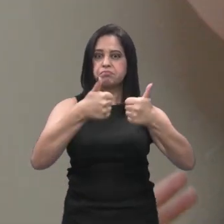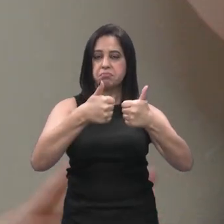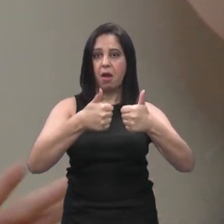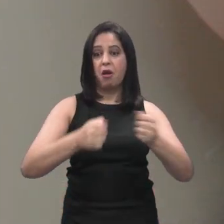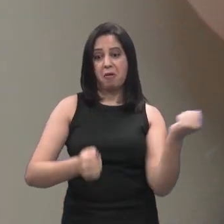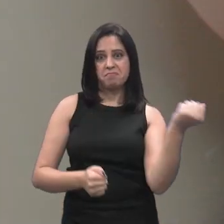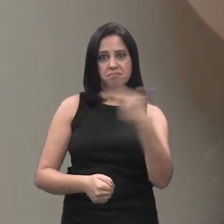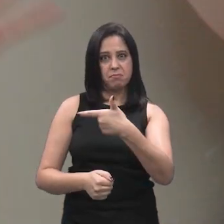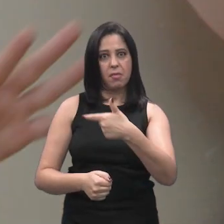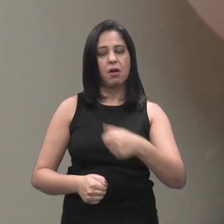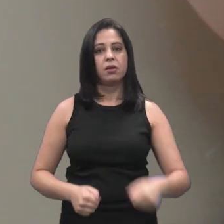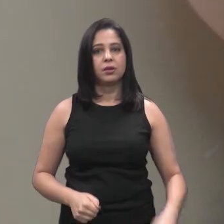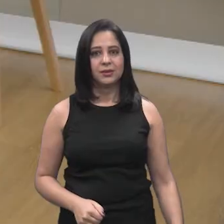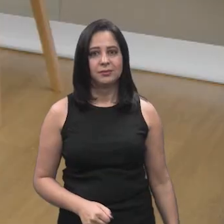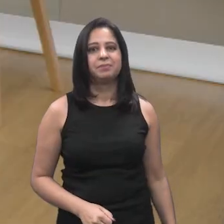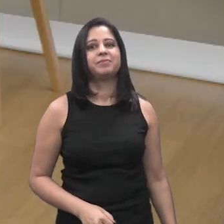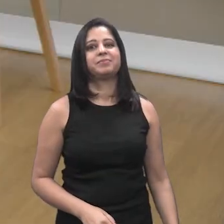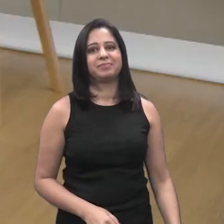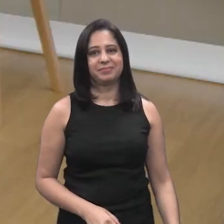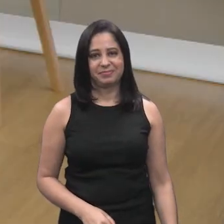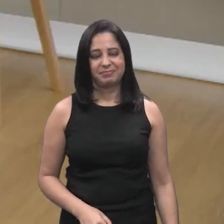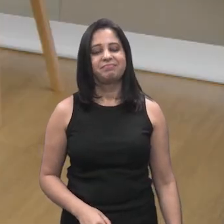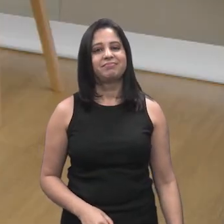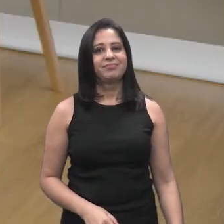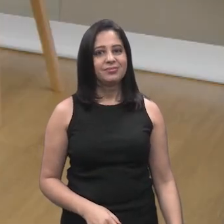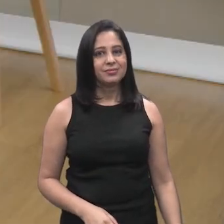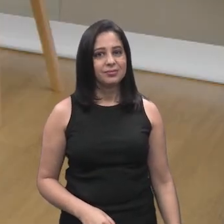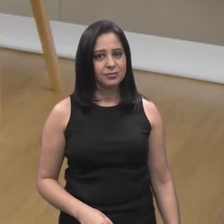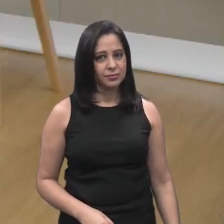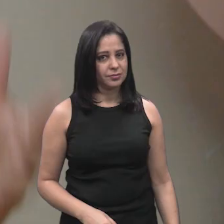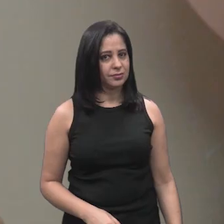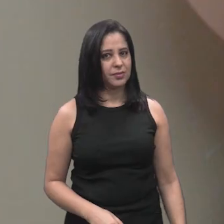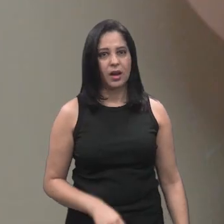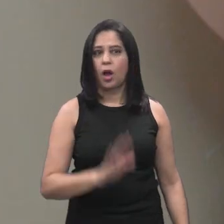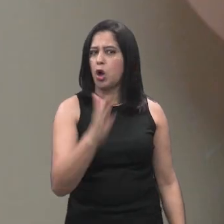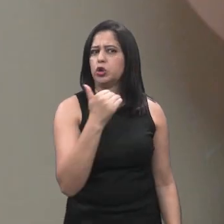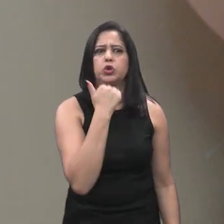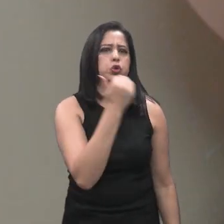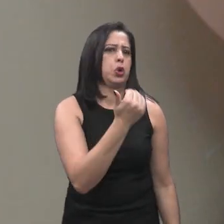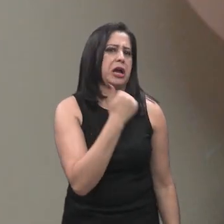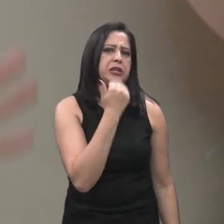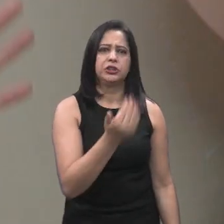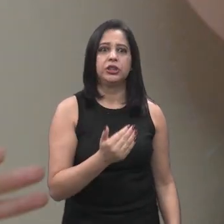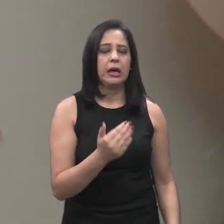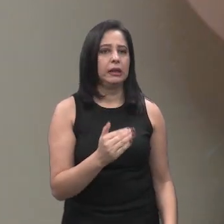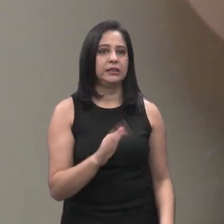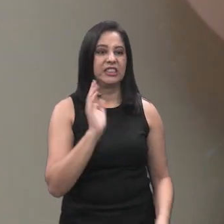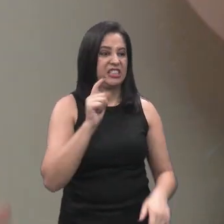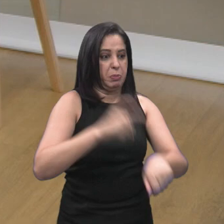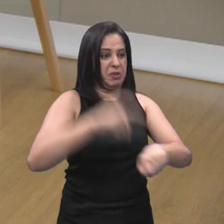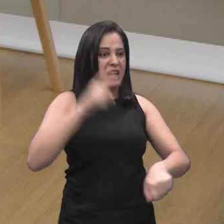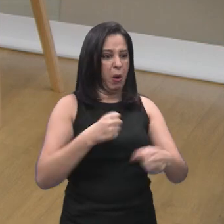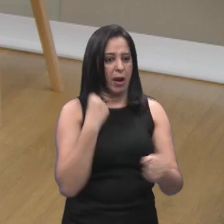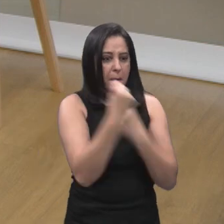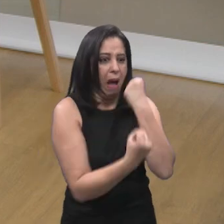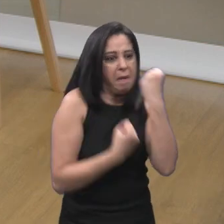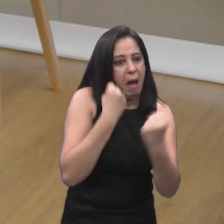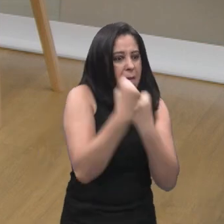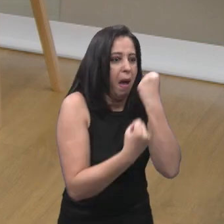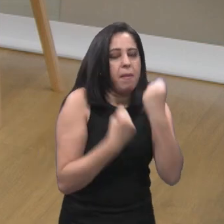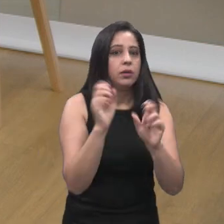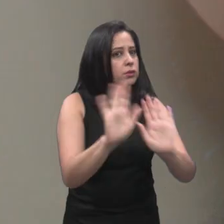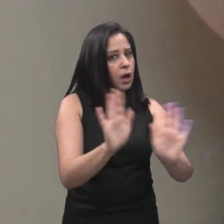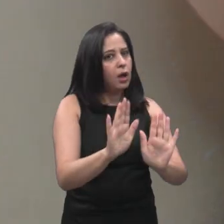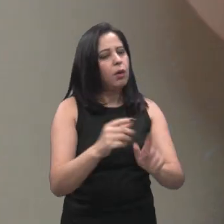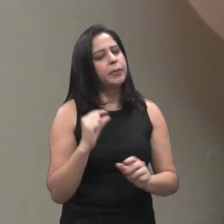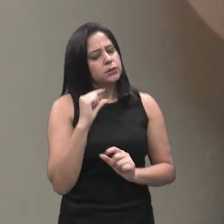também, né, Fernanda, que não adianta começar com muita sede ao pote. É Não. de pouquinho a pouquinho, gente. Fazer todos os dias, né? Isso. Não